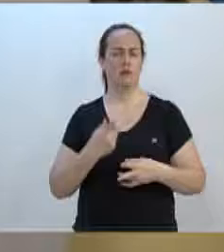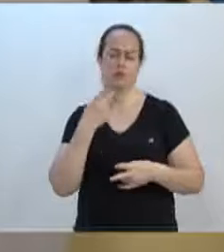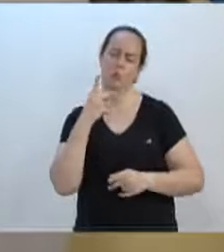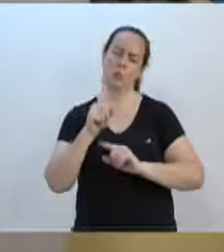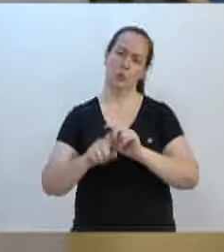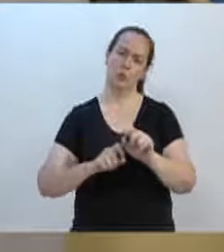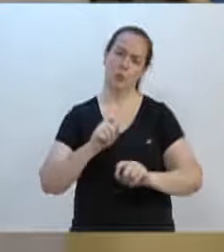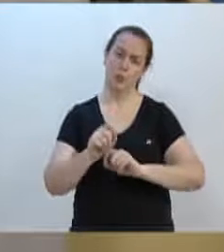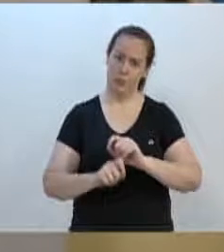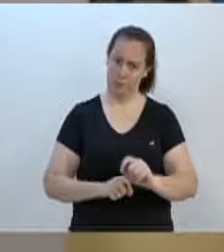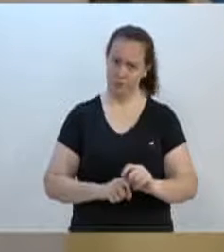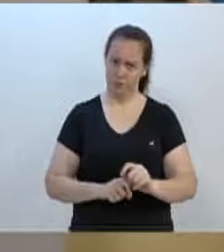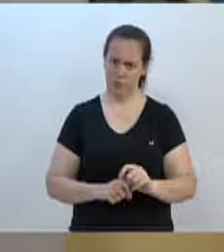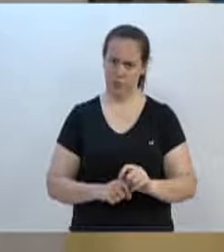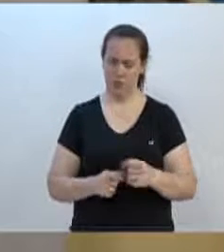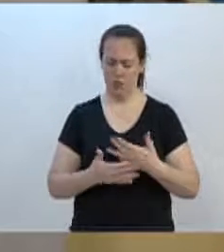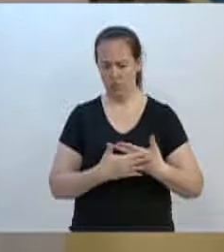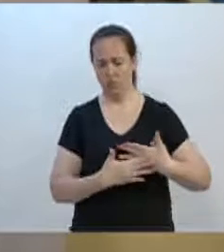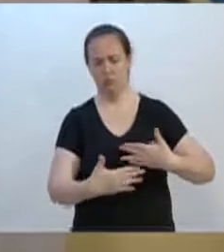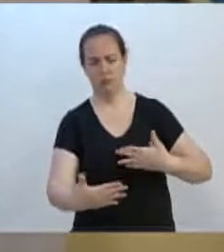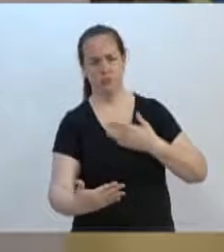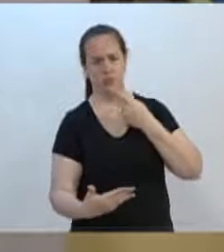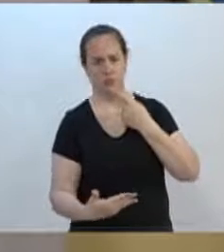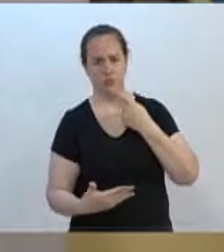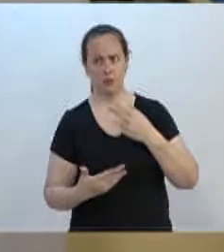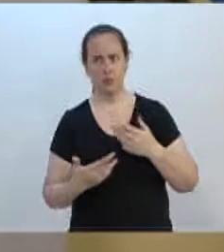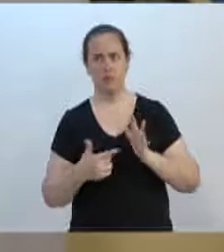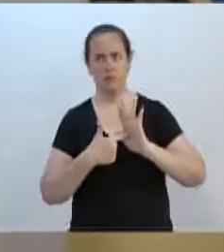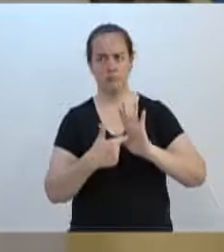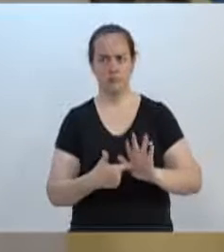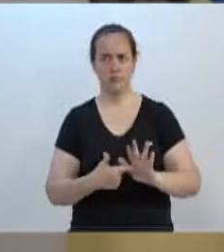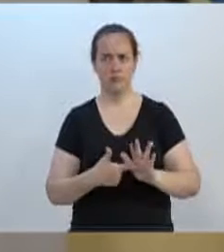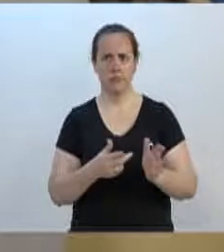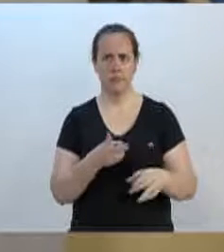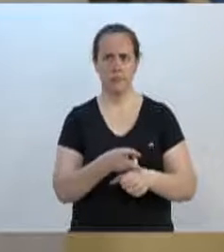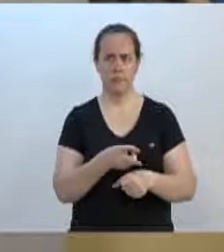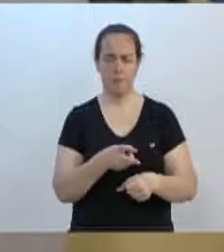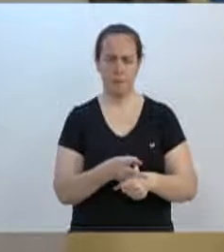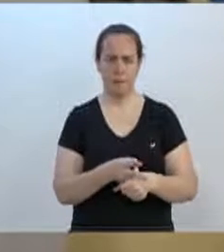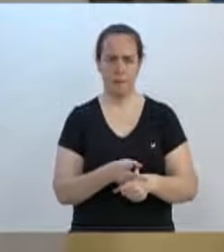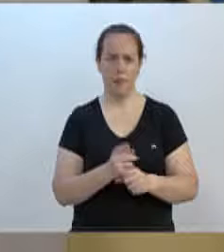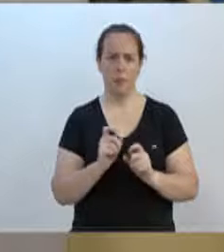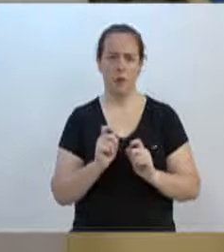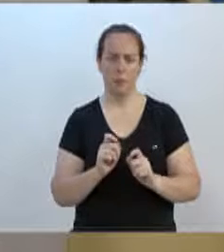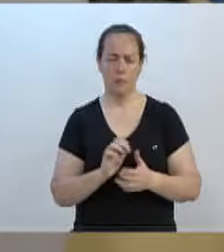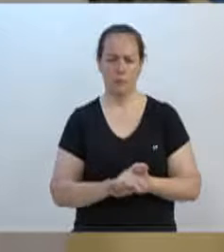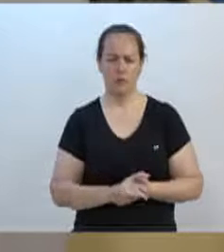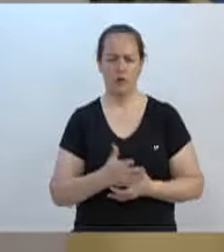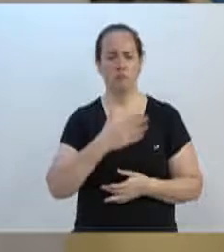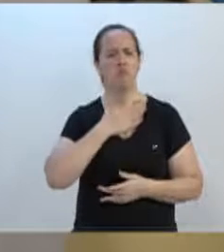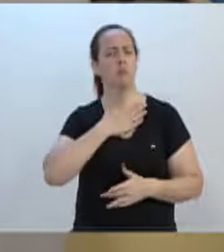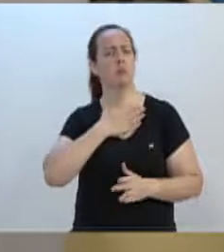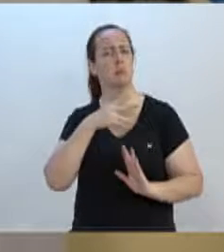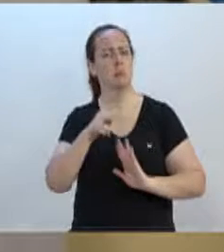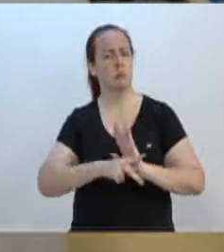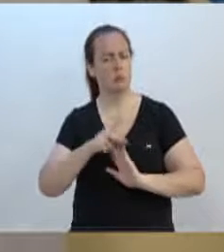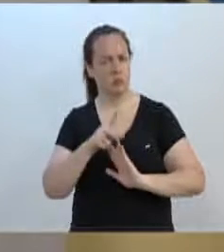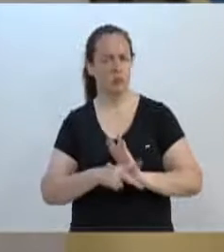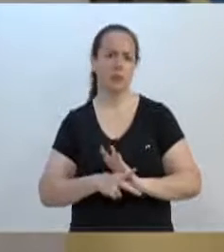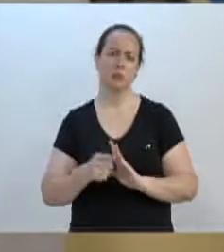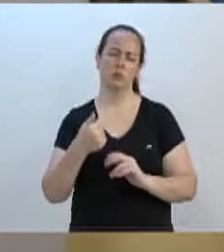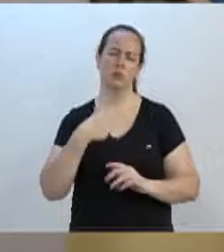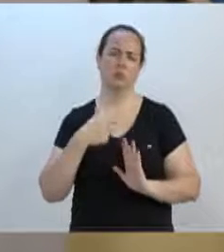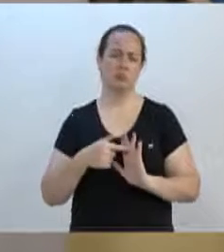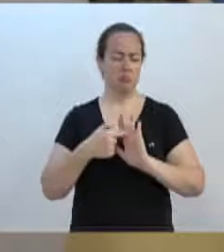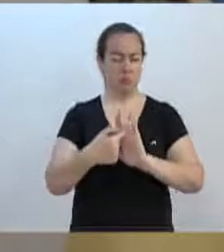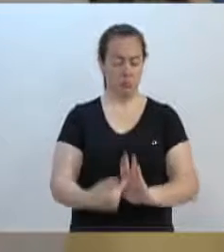que vou falar, nas sessões dos meus projetos, dos projetos que tenho